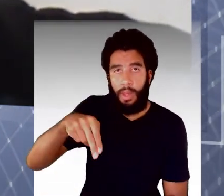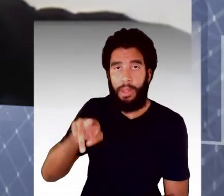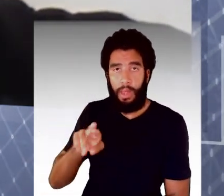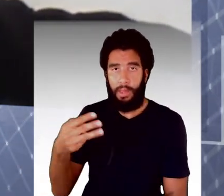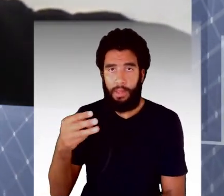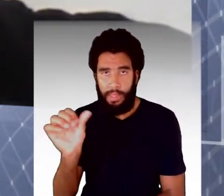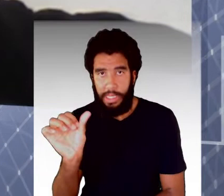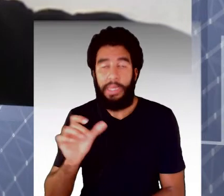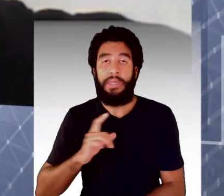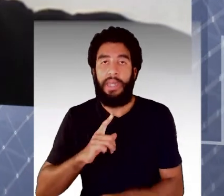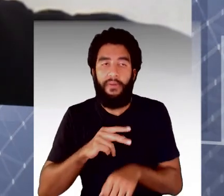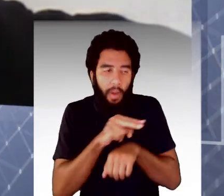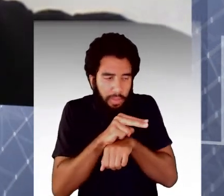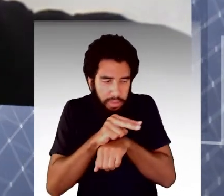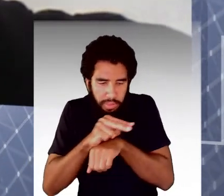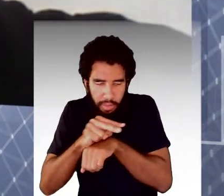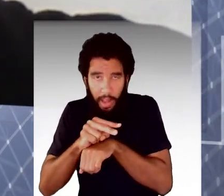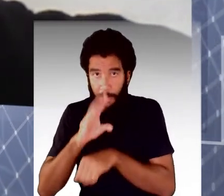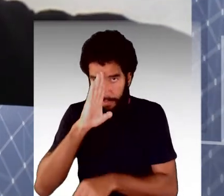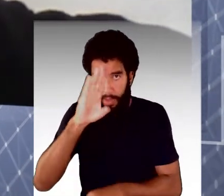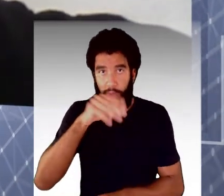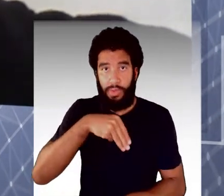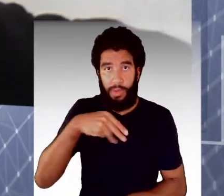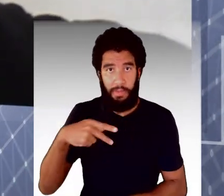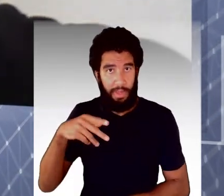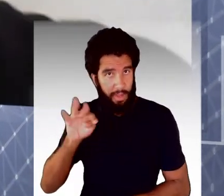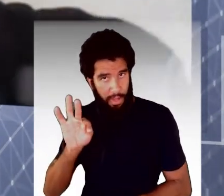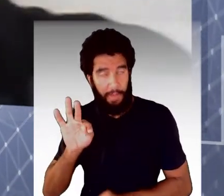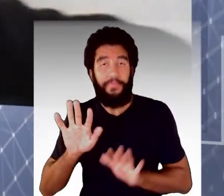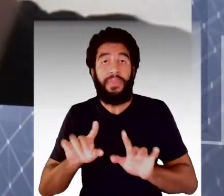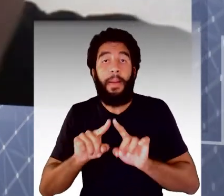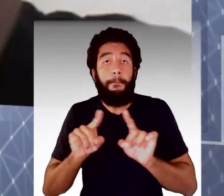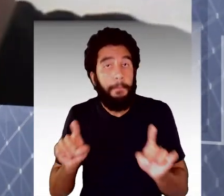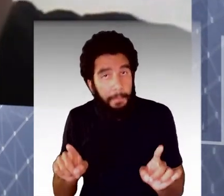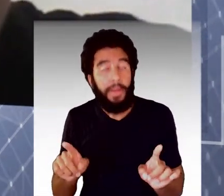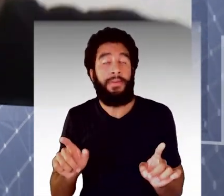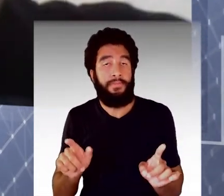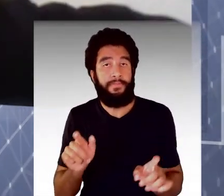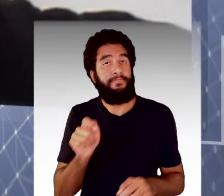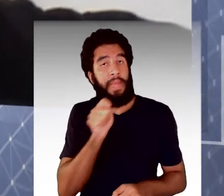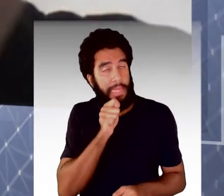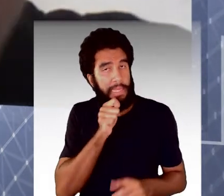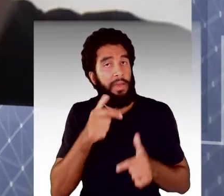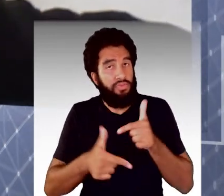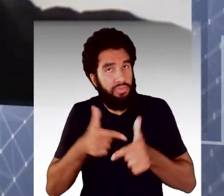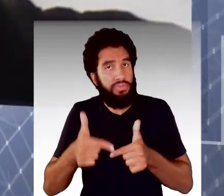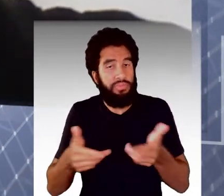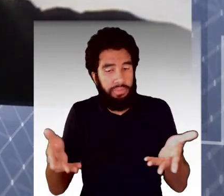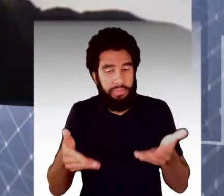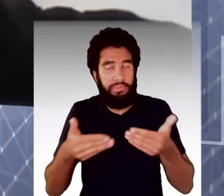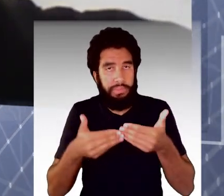tarefa pela frente que vai ser melhorar esses índices que, apesar de estarem, quando